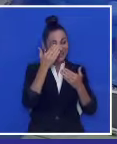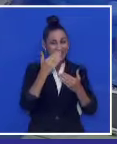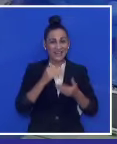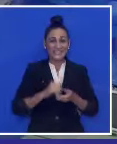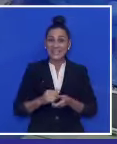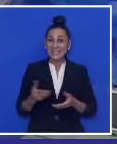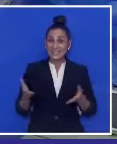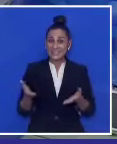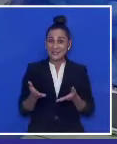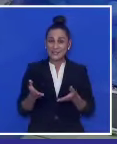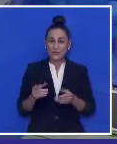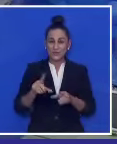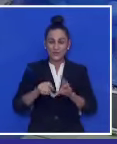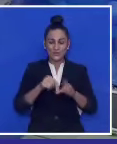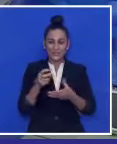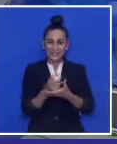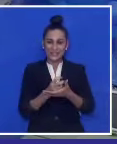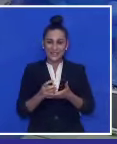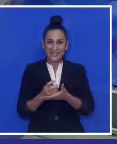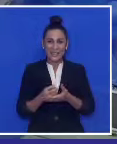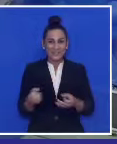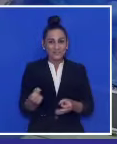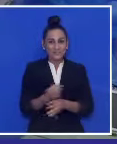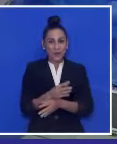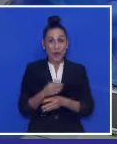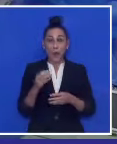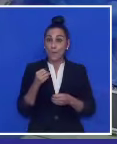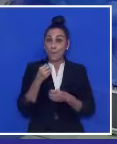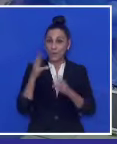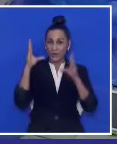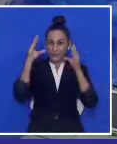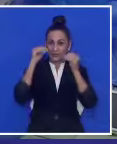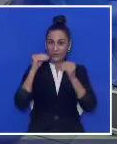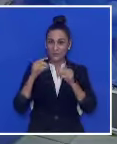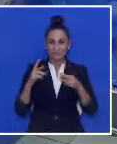obrigada. Esse foi o sorteio da Quina. Eu vou ficando por aqui. Uma